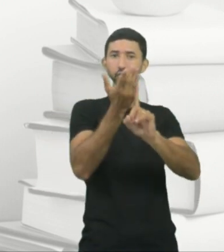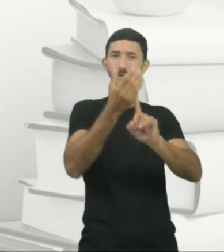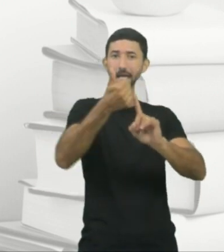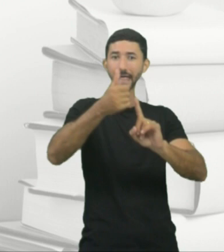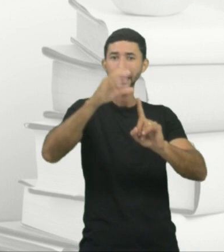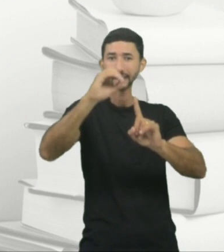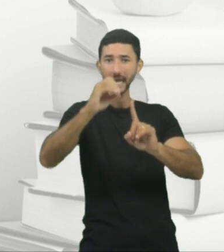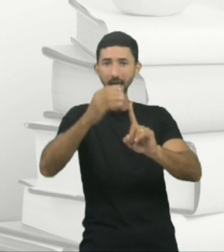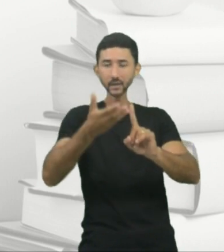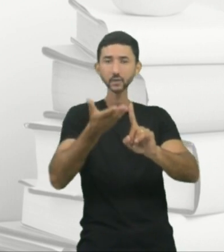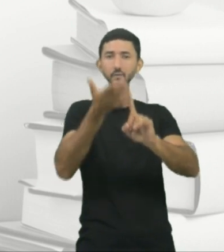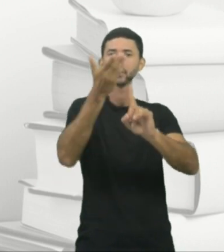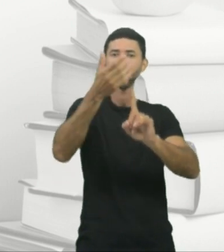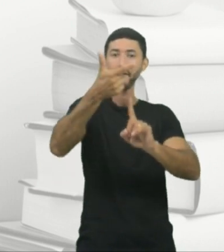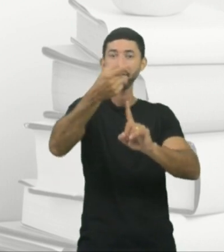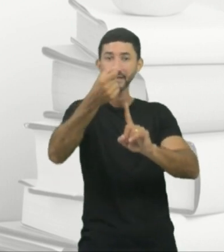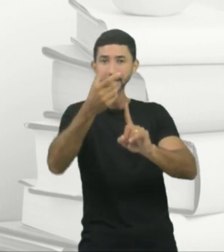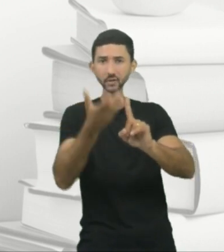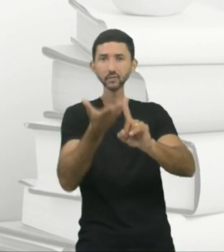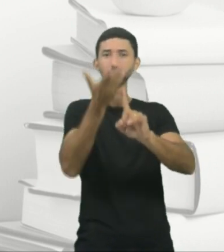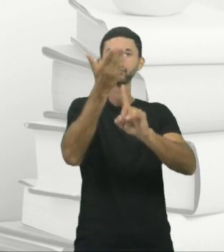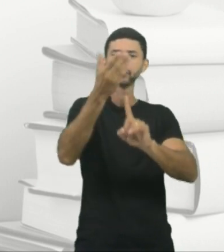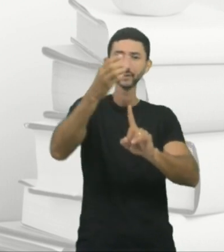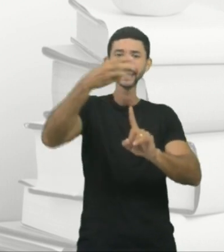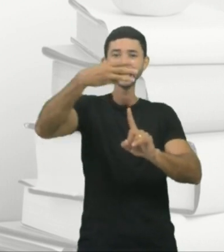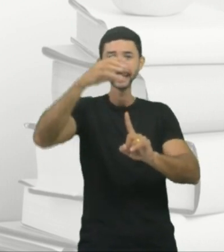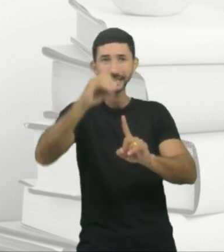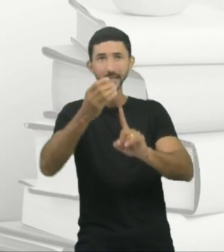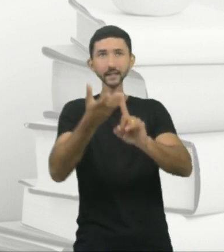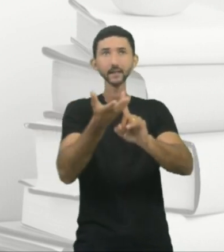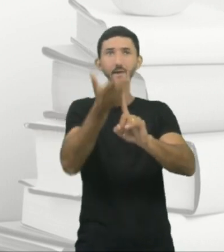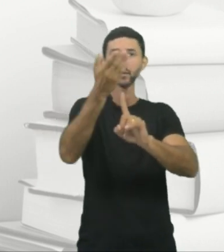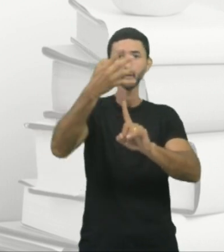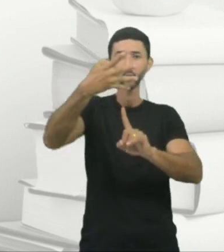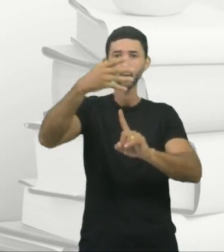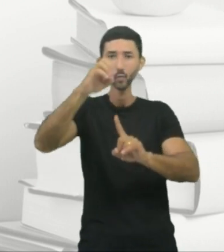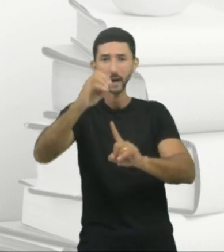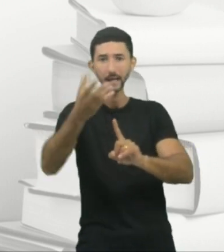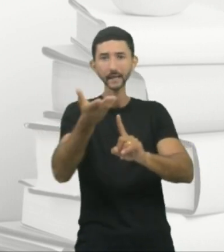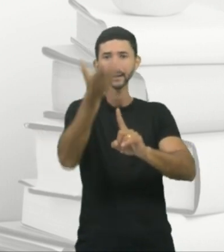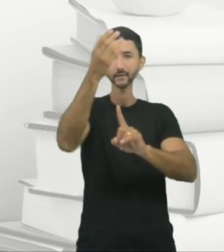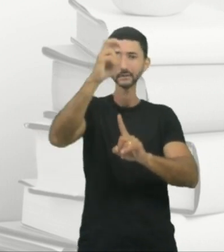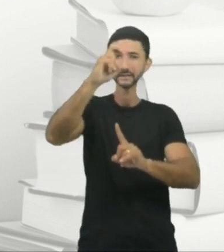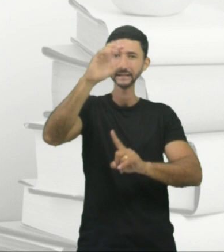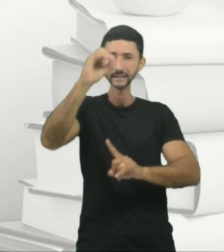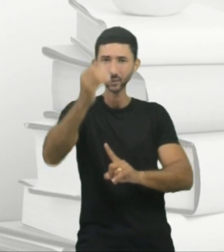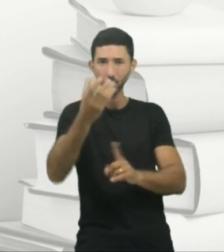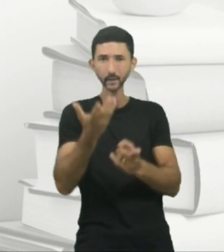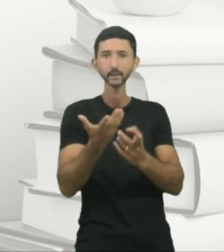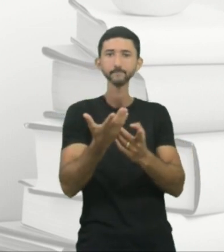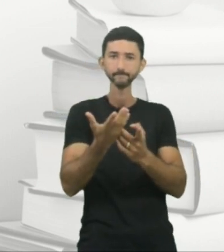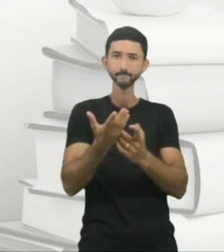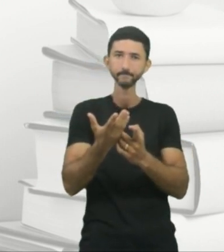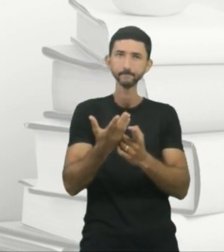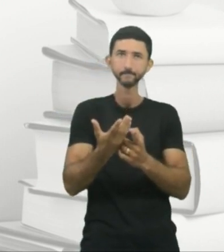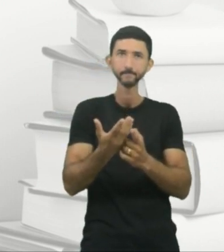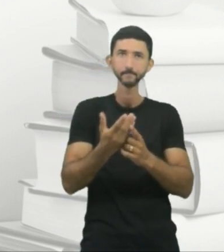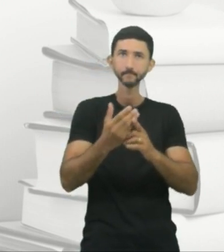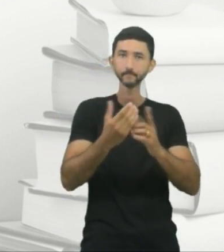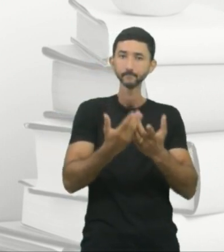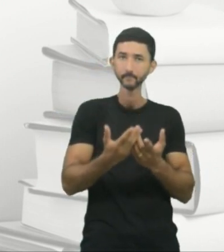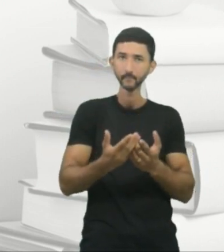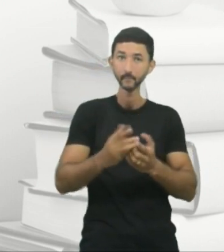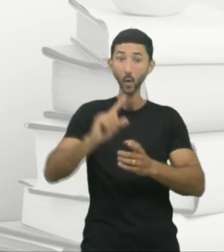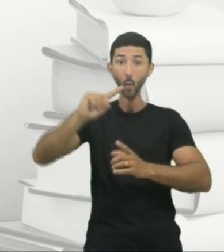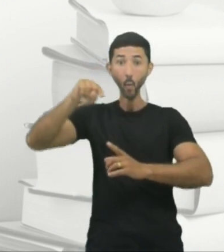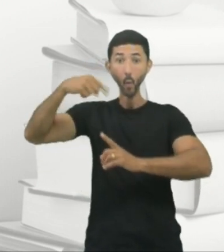em 10. Olha, 10, 20, 30, 40, 50, tá? E eu